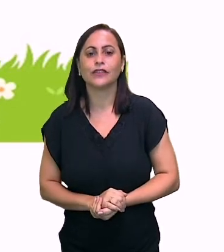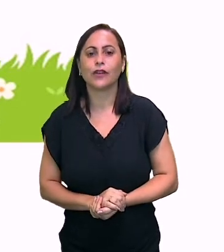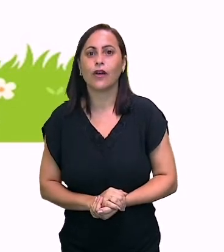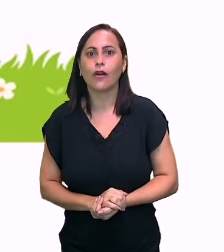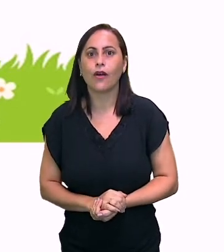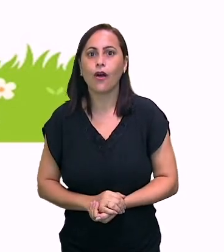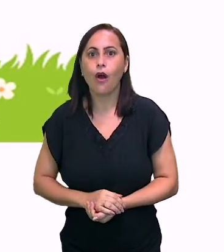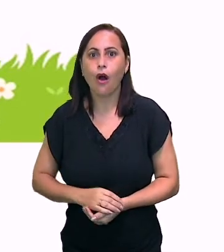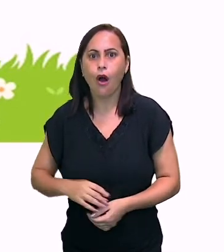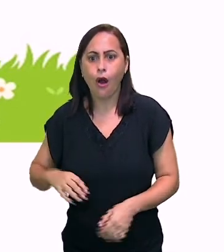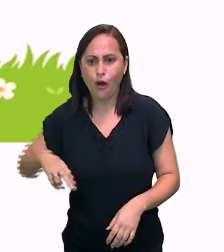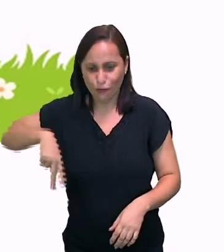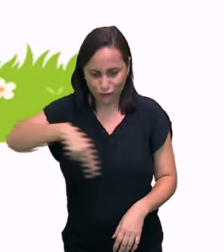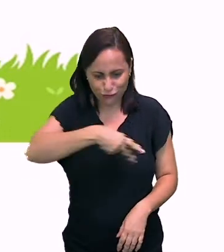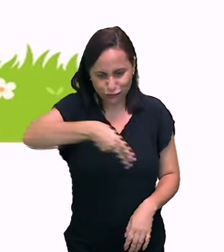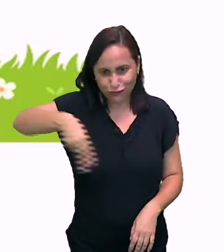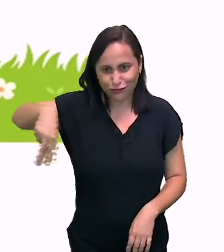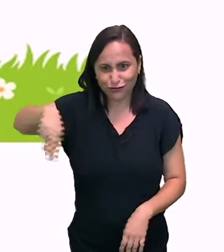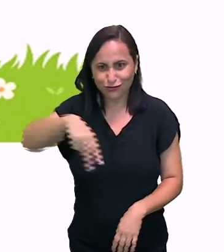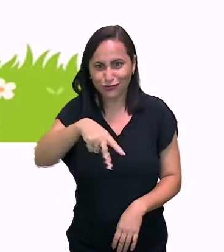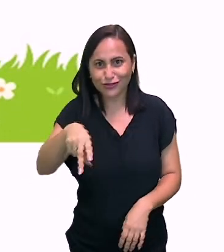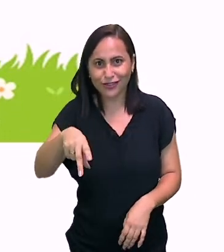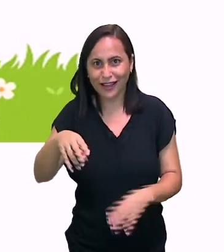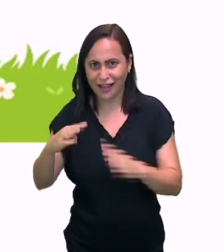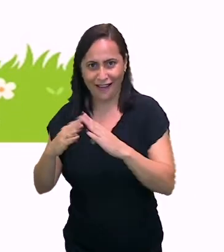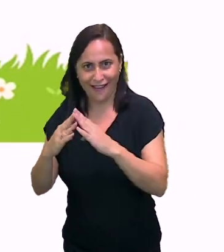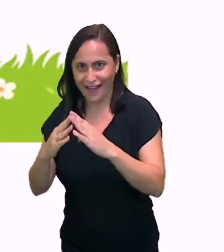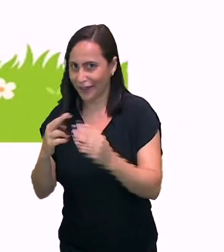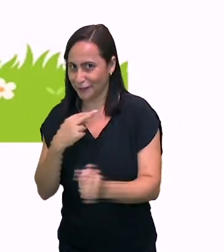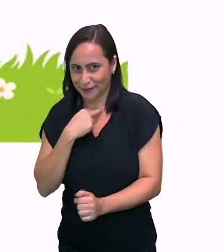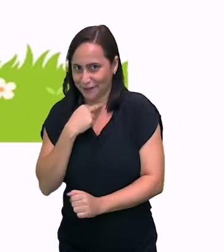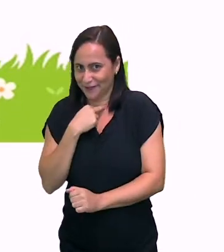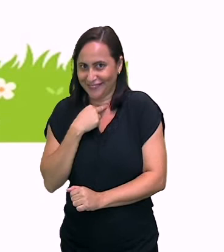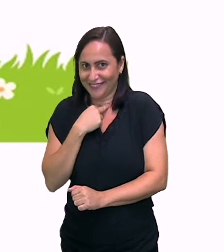De correr? Você corre dentro de casa? Não pode.